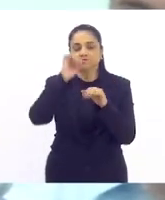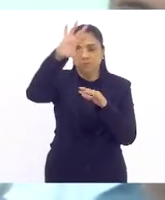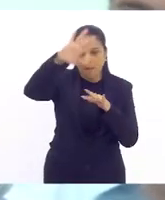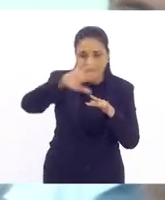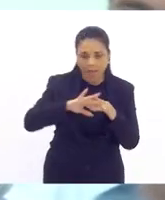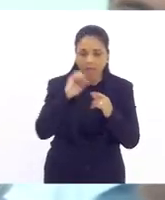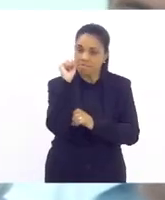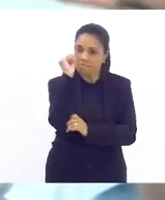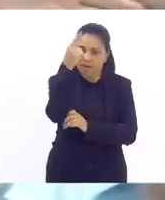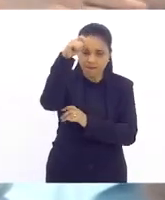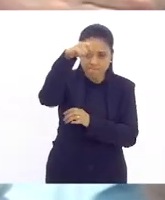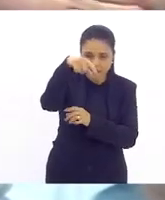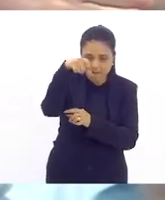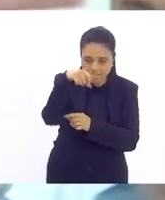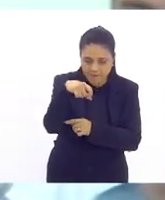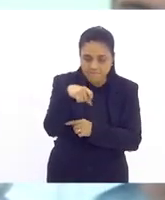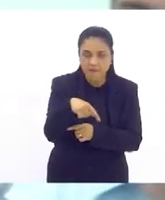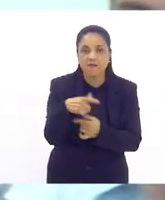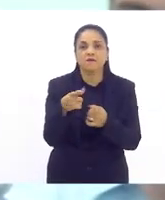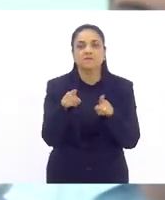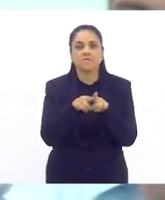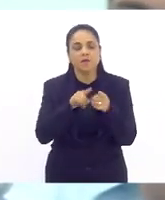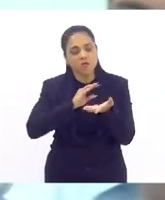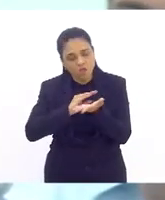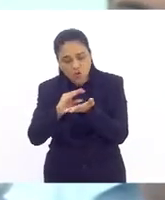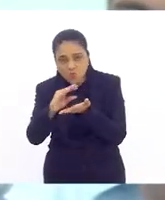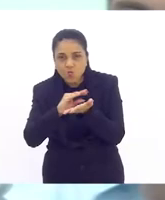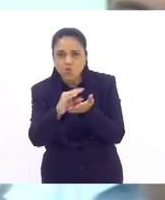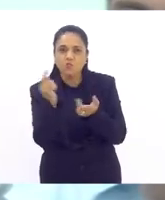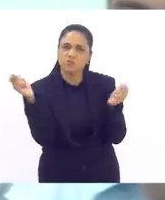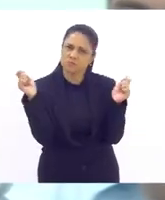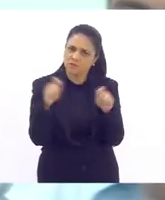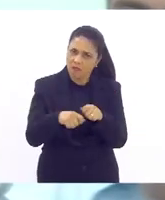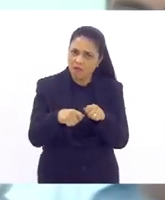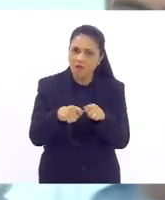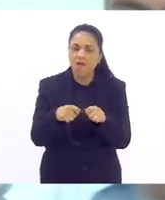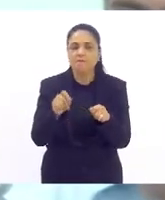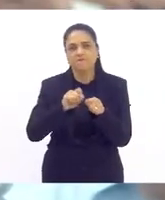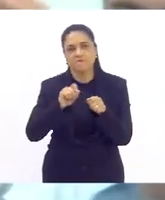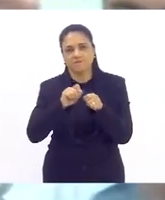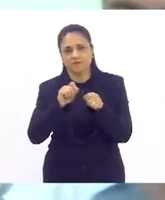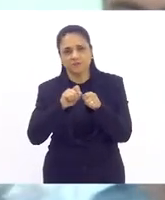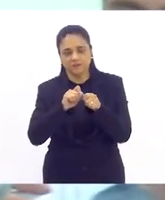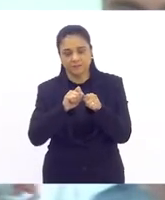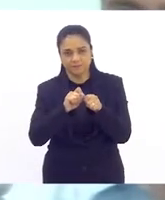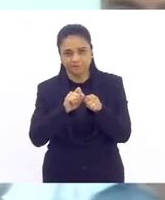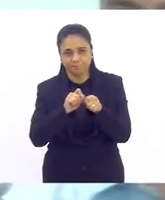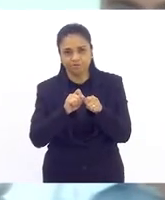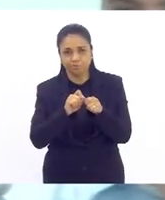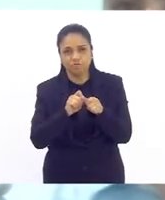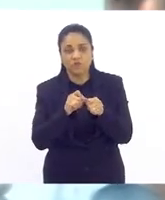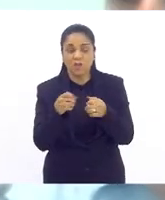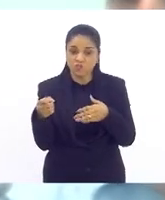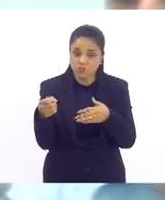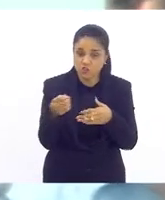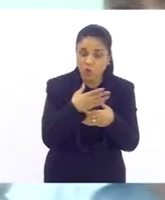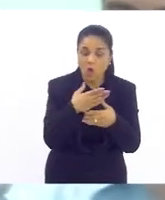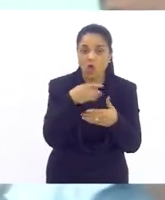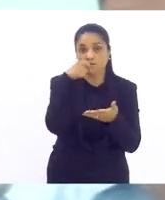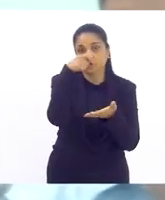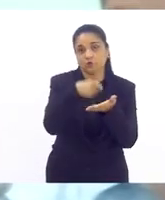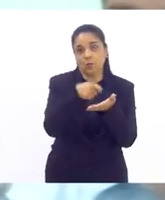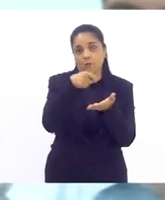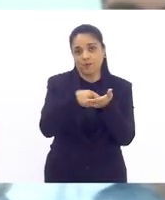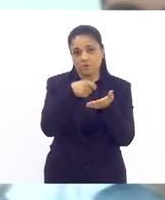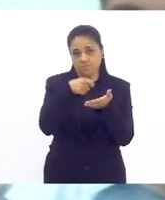se pode fazer com esse recurso não sobrepõe as novas obrigações das